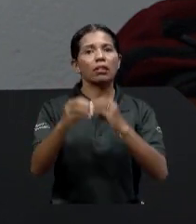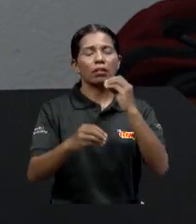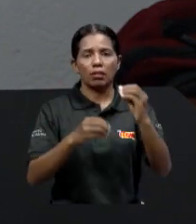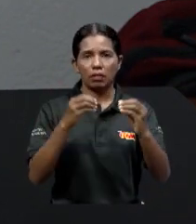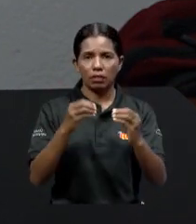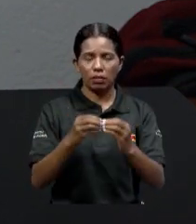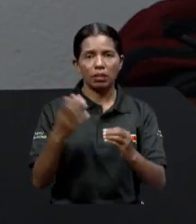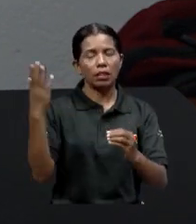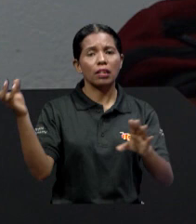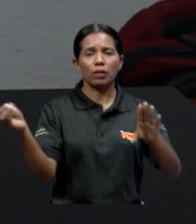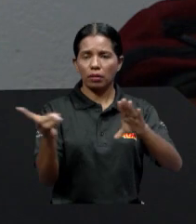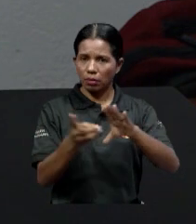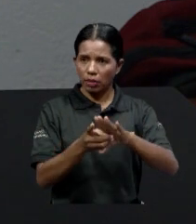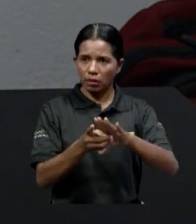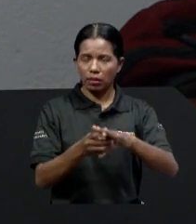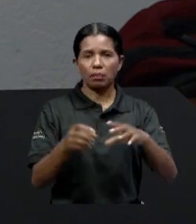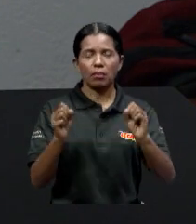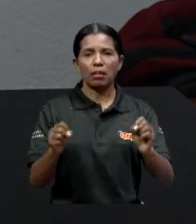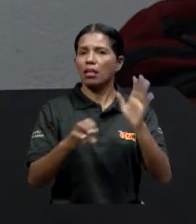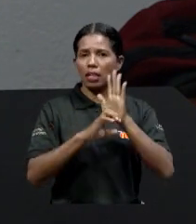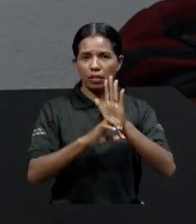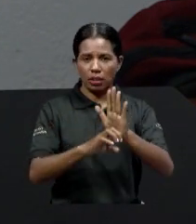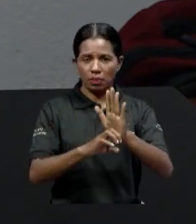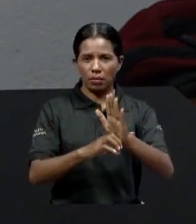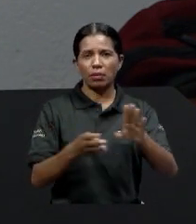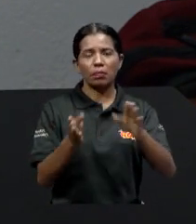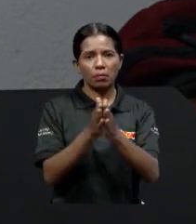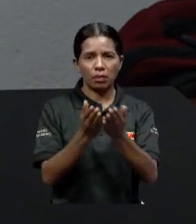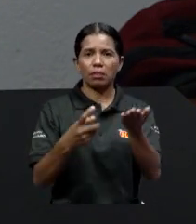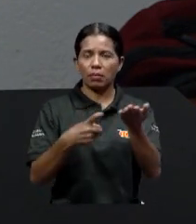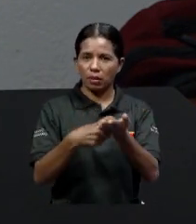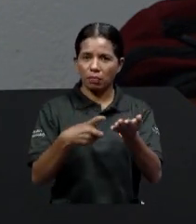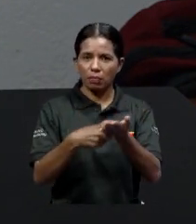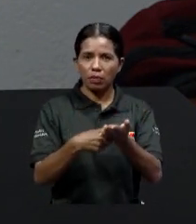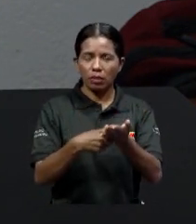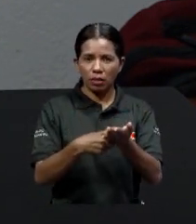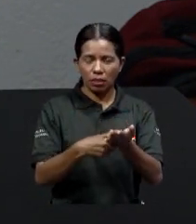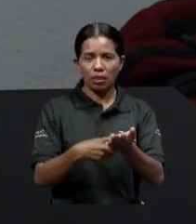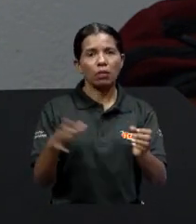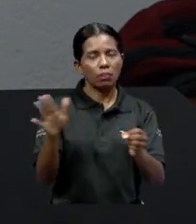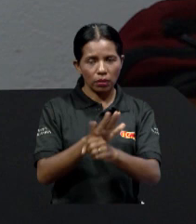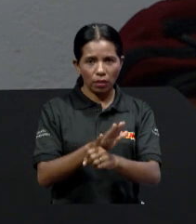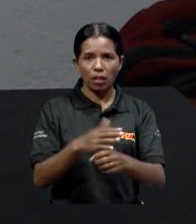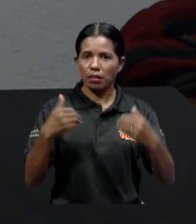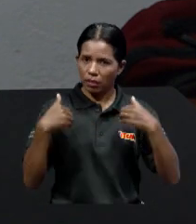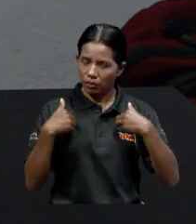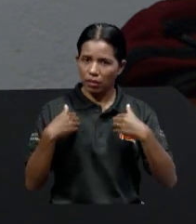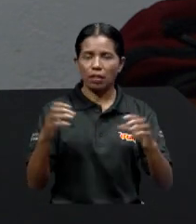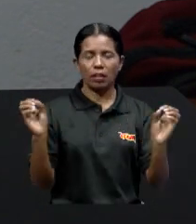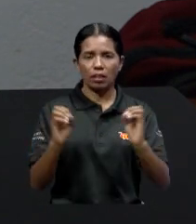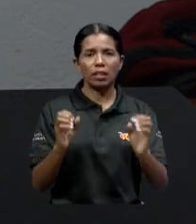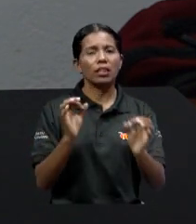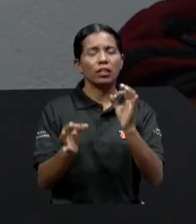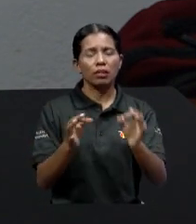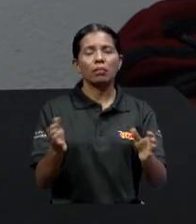e documento balo que vele, por exemplo, passaporte, e também será completo galai. E é galai. Quando o passaporte lá é, acredita se